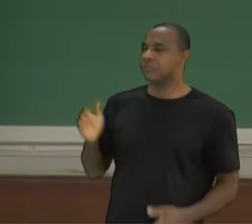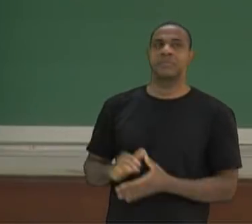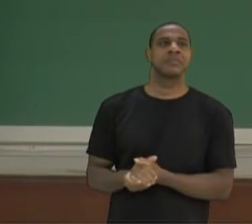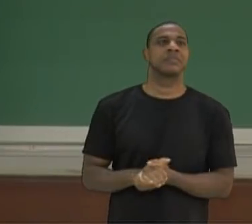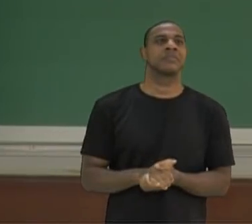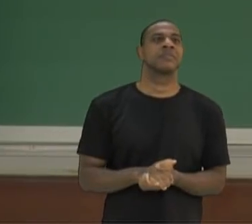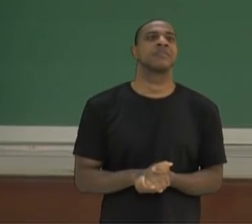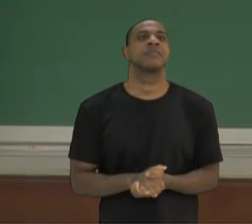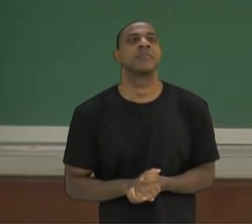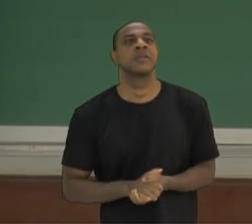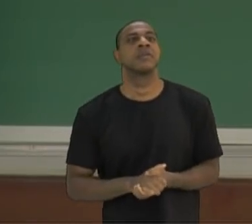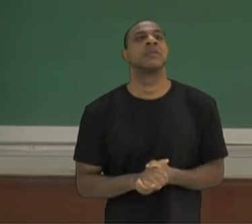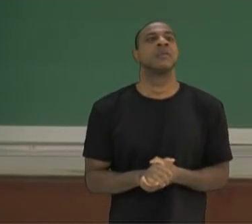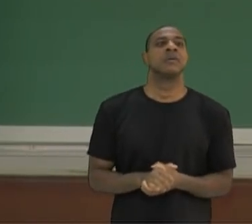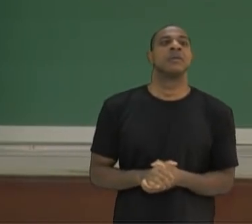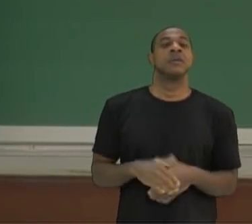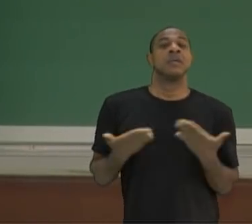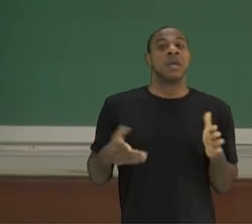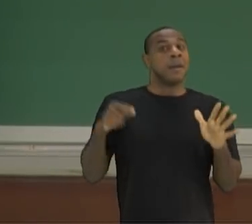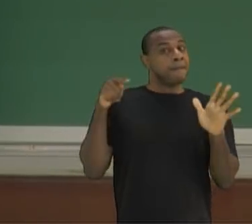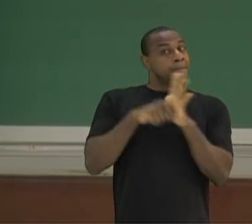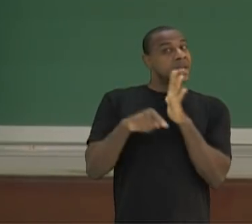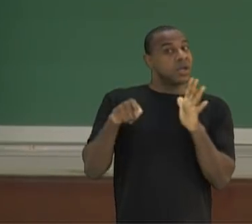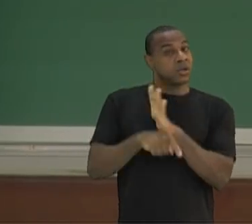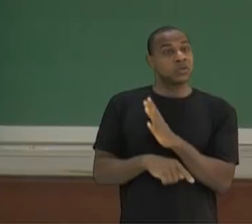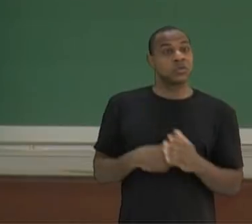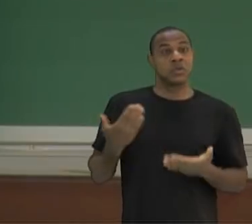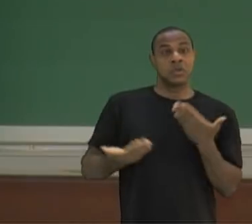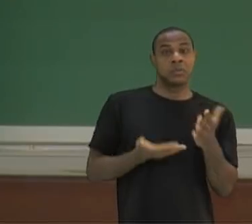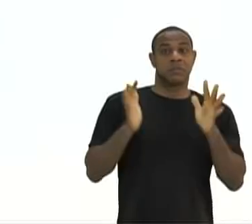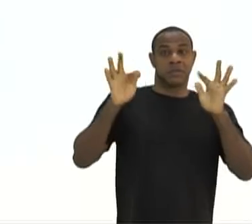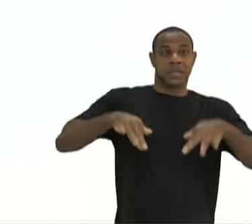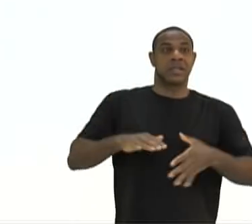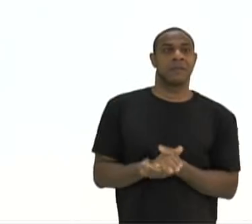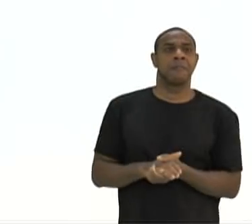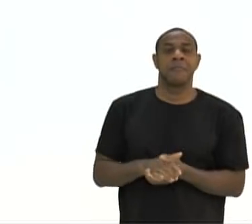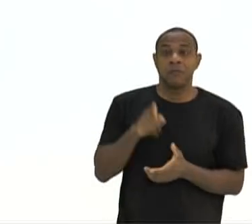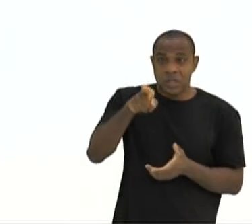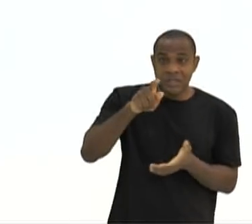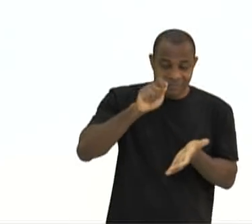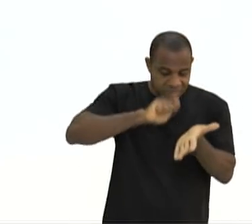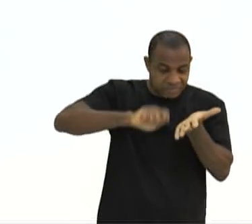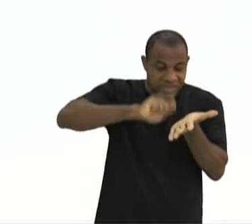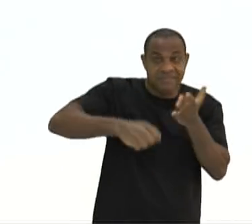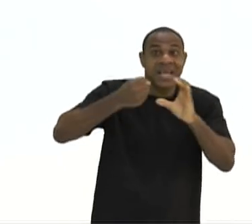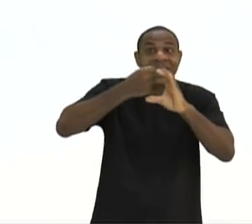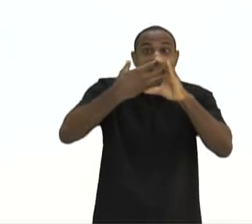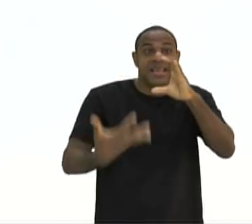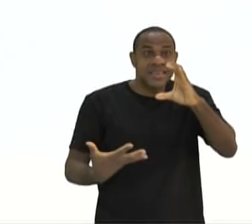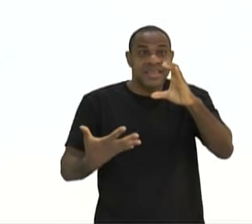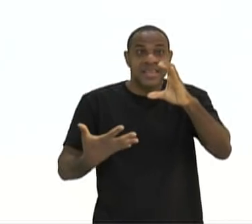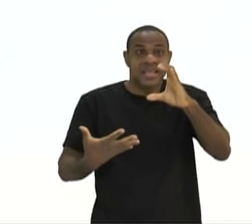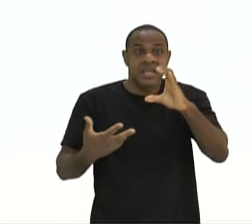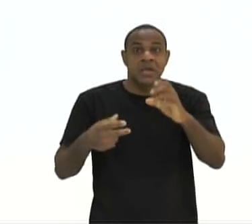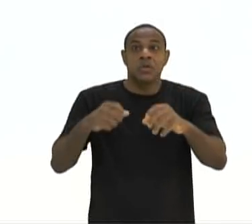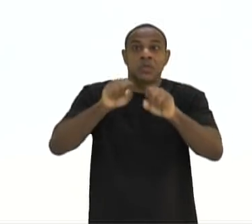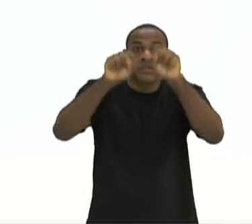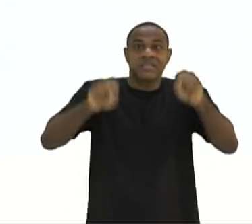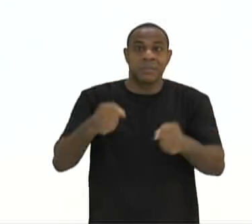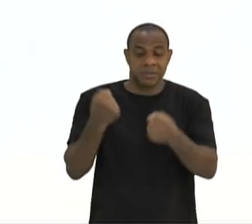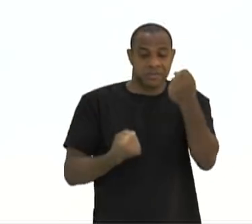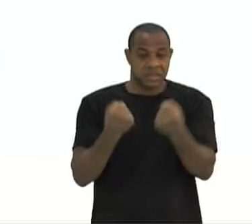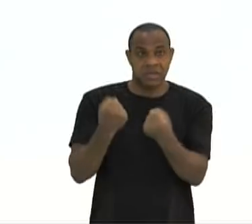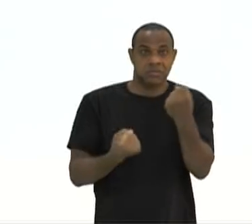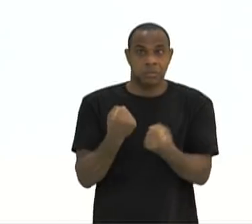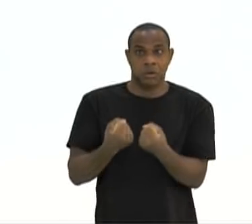nós pensamos ali. E aí, perguntinha ali para a gente finalizar. Escreva algumas características dos sistemas de transporte